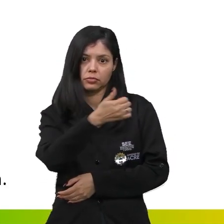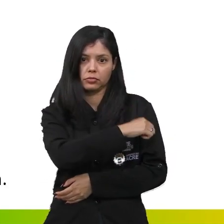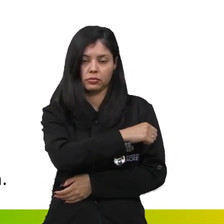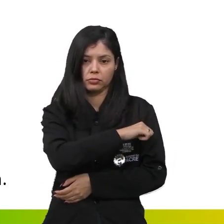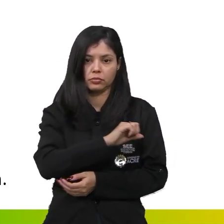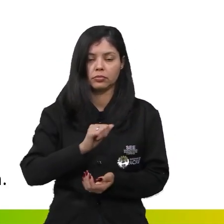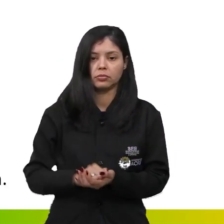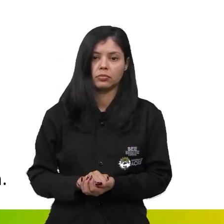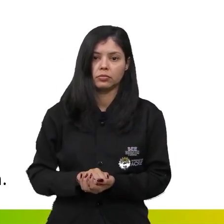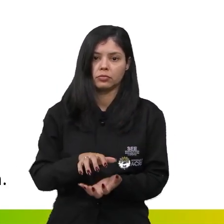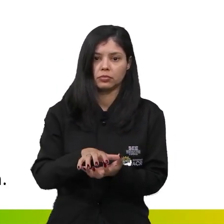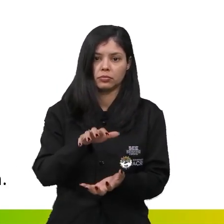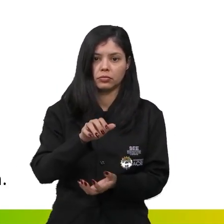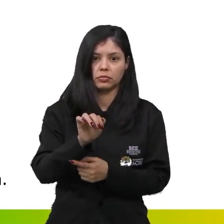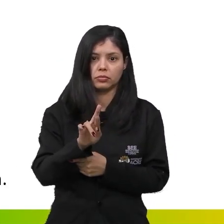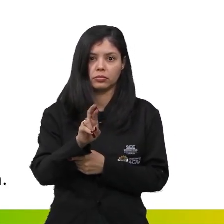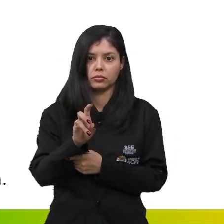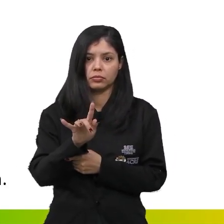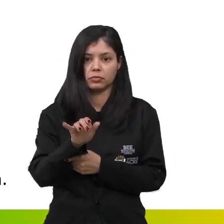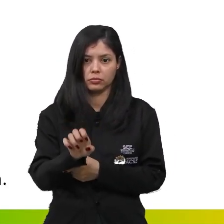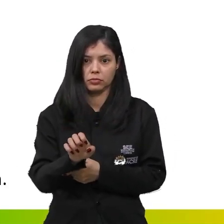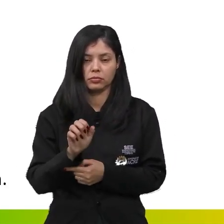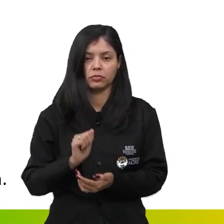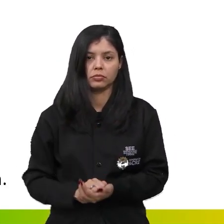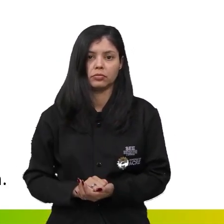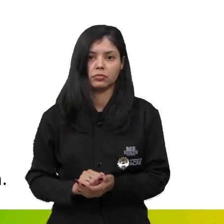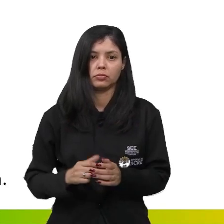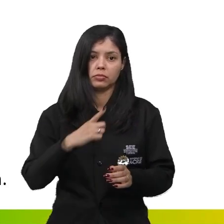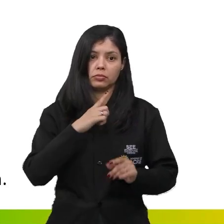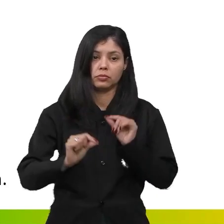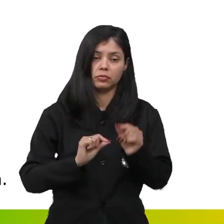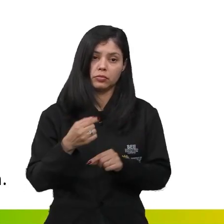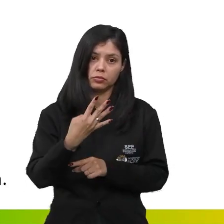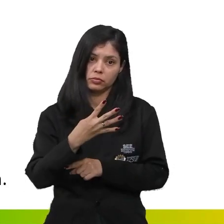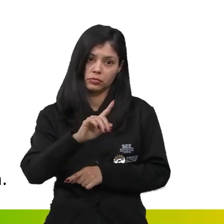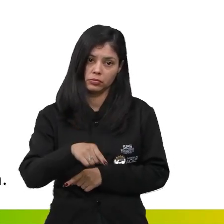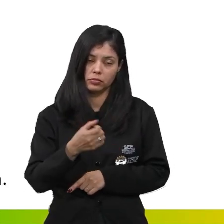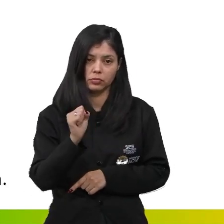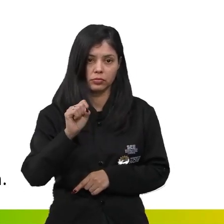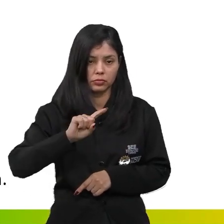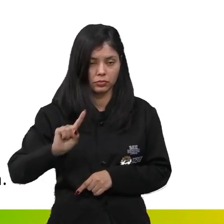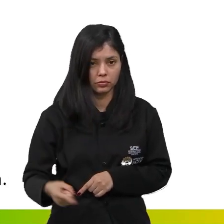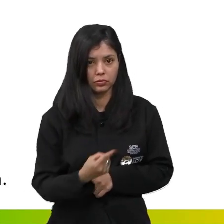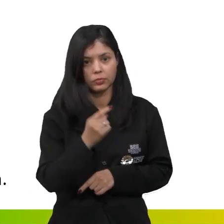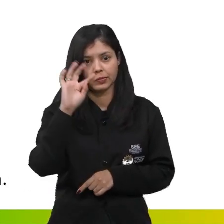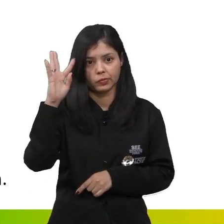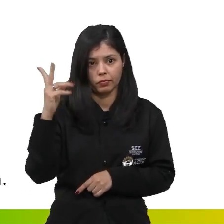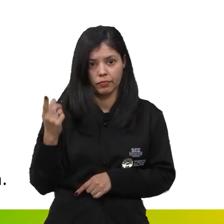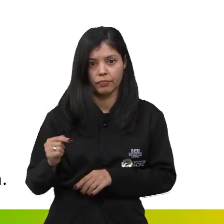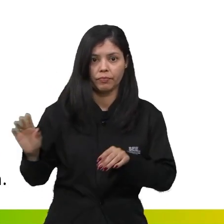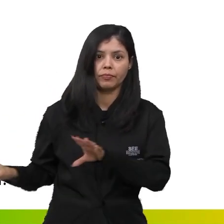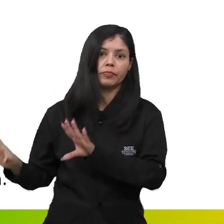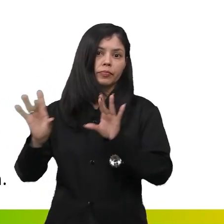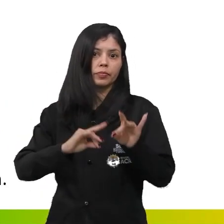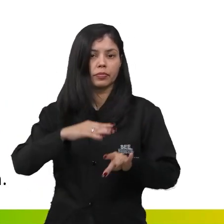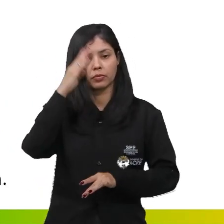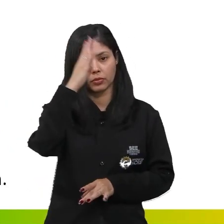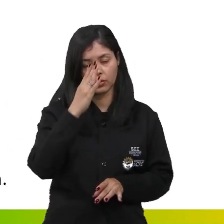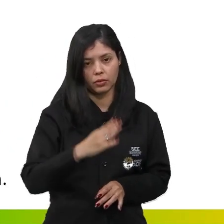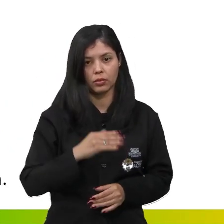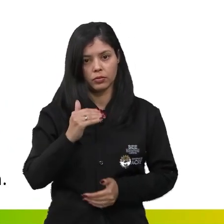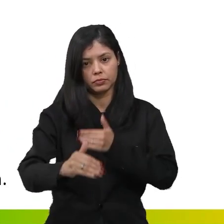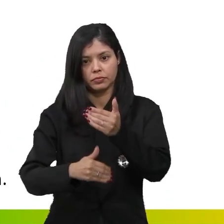de Janeiro e Recife. Estima-se que cerca de 4,8 milhões de africanos